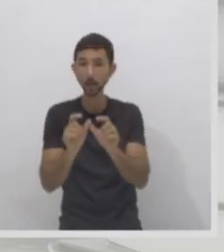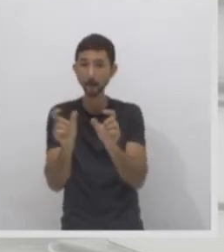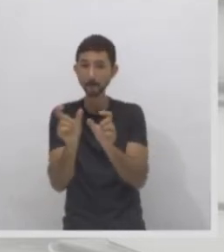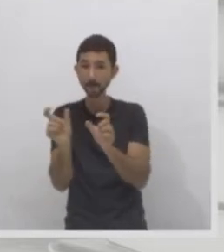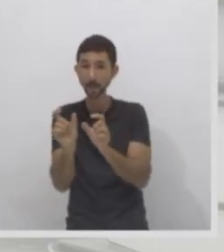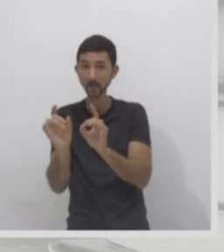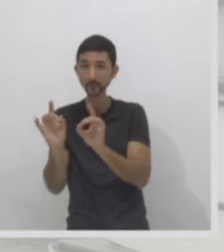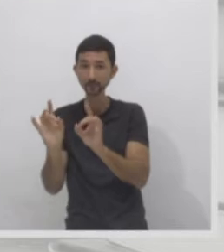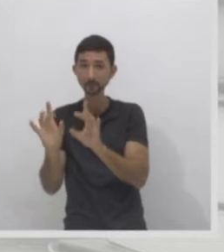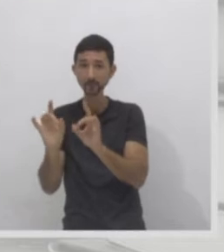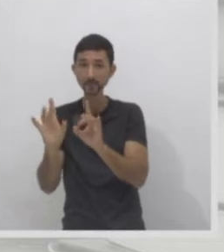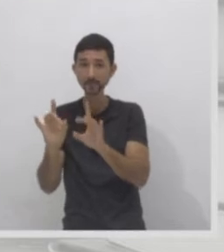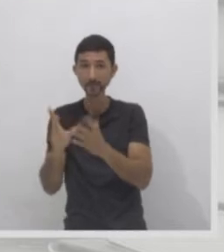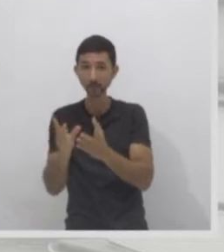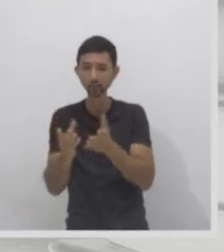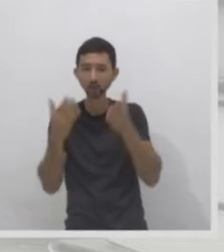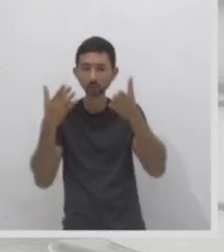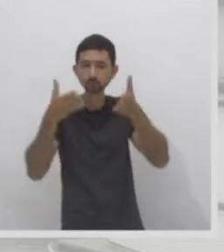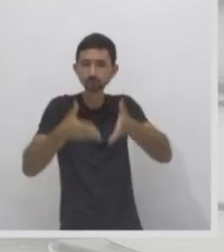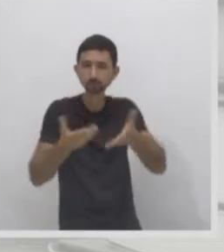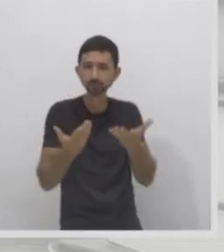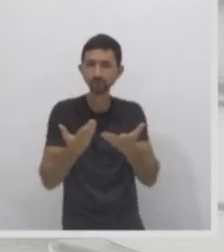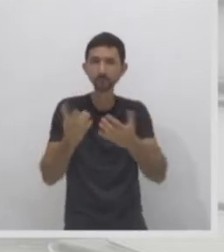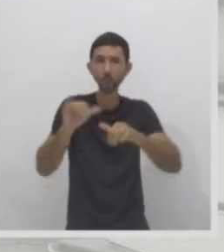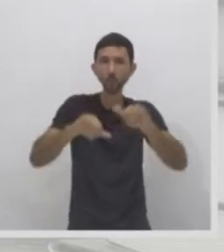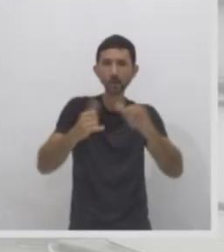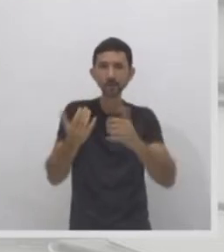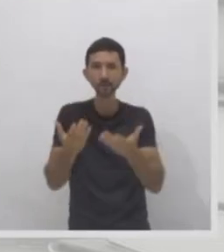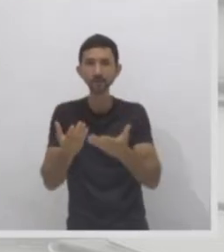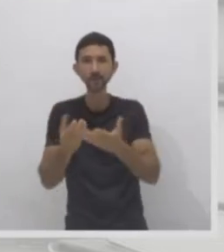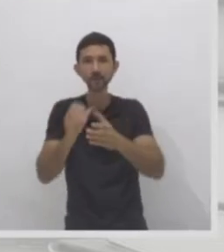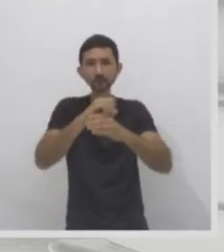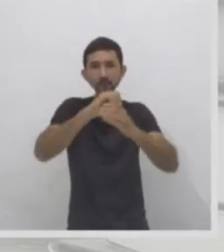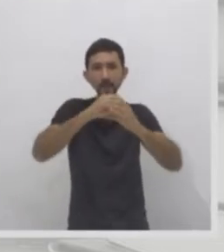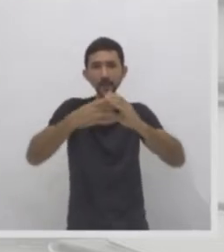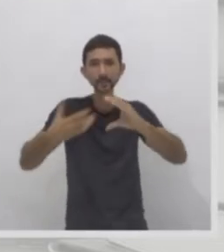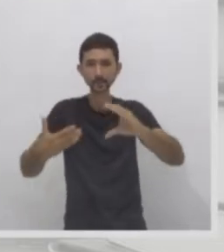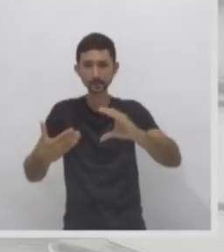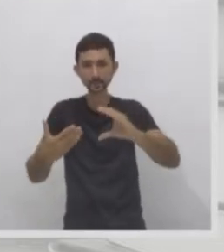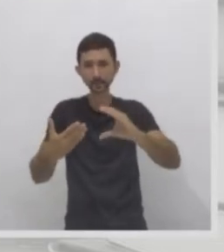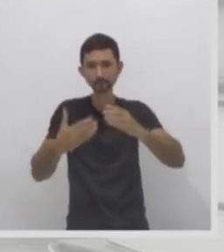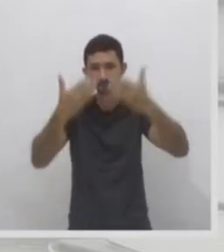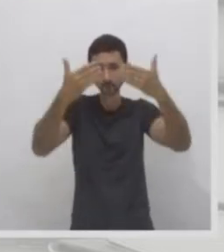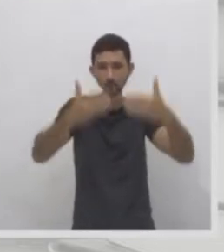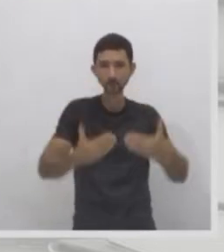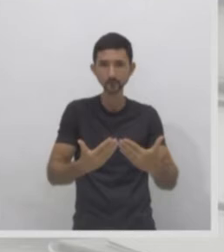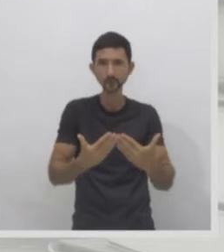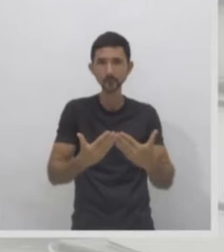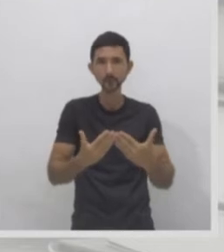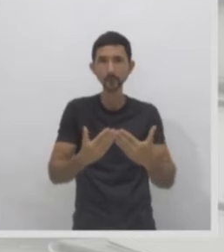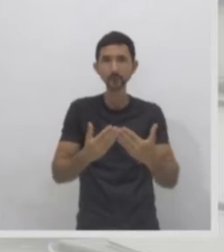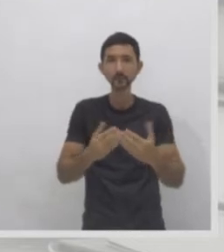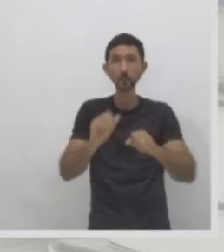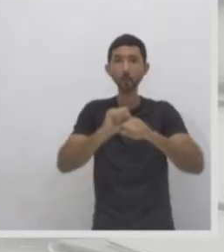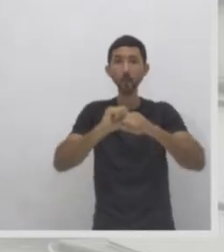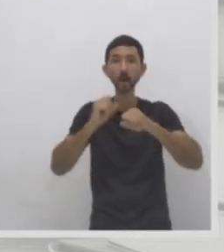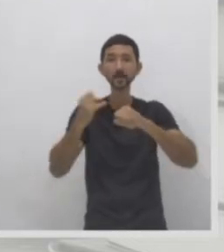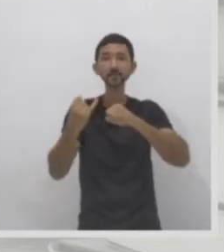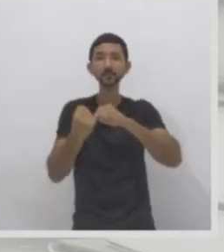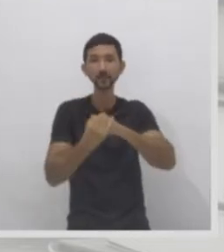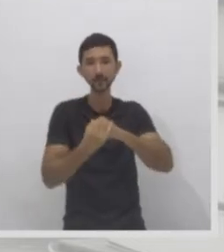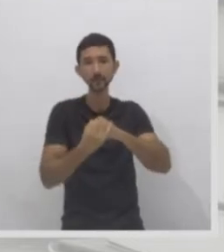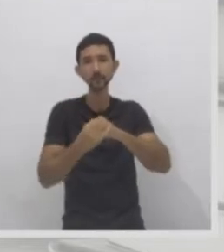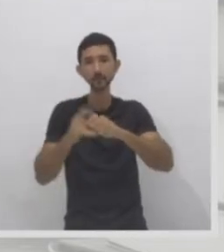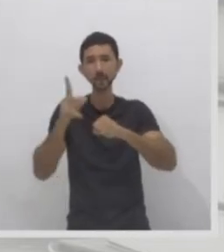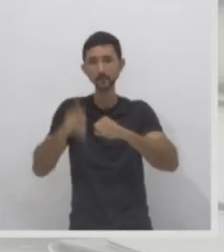ela apenas especifica, qualifica, caracteriza essa cortina. No caso de um verbo e de um advérbio, seria a mesma